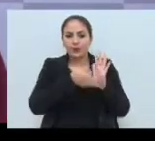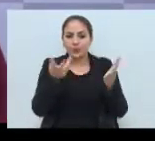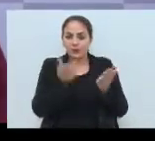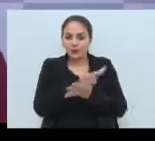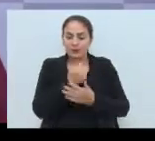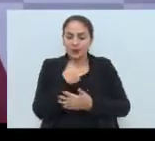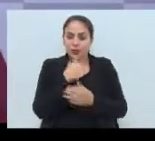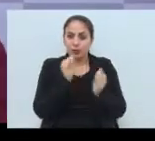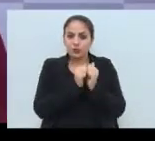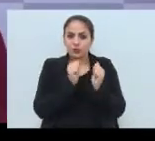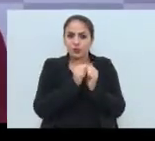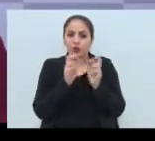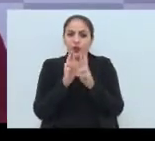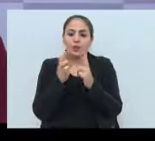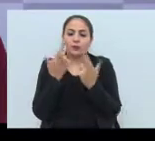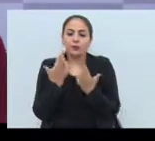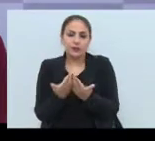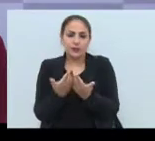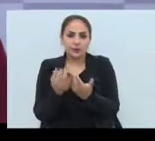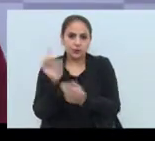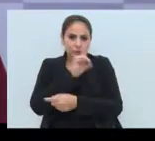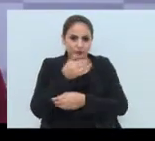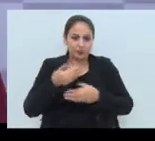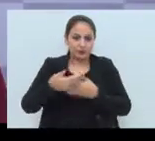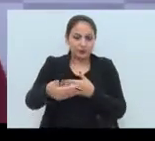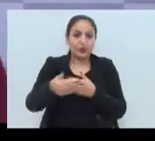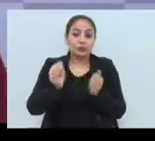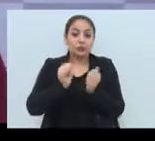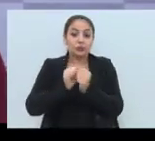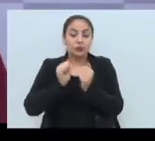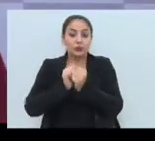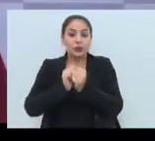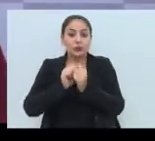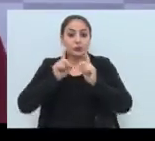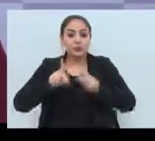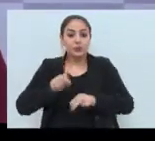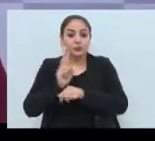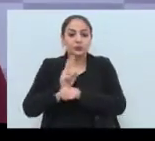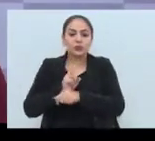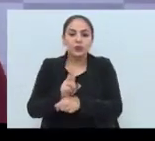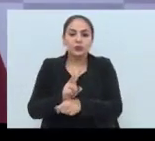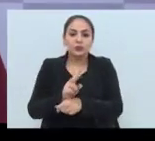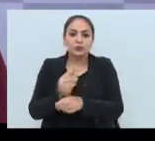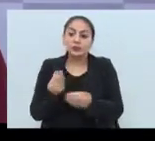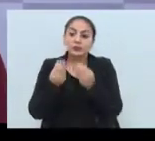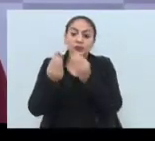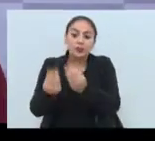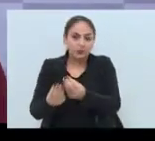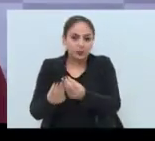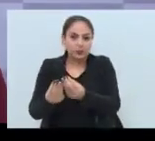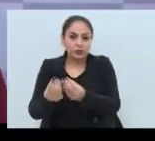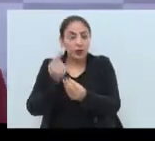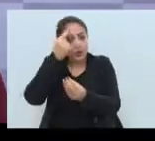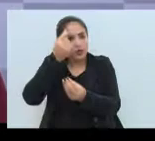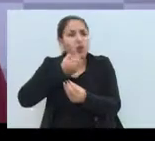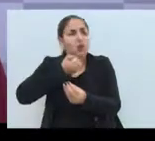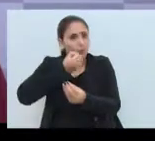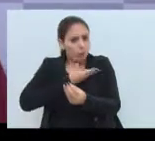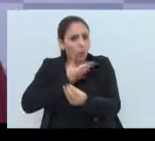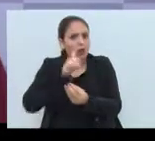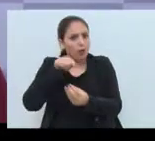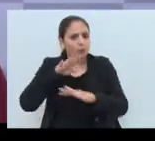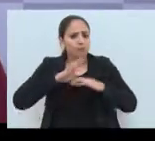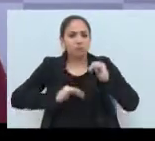tramitar. Eu estarei me reunindo nos próximos dias lá com o pessoal da vigilância, entregando em mãos, porque eu acho que a ideia é